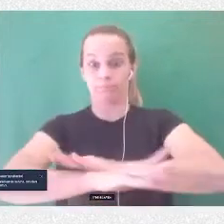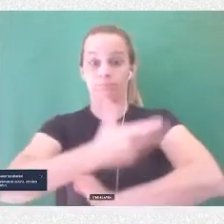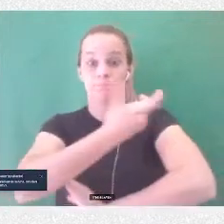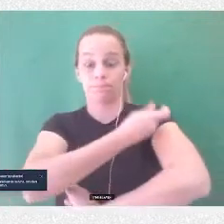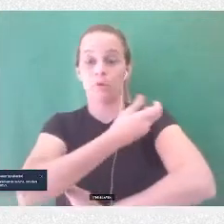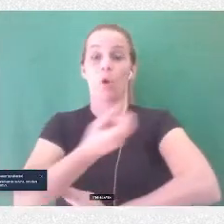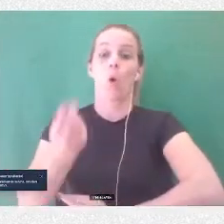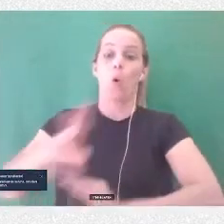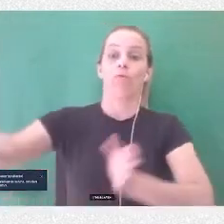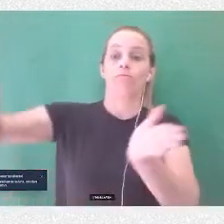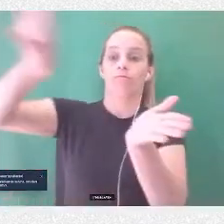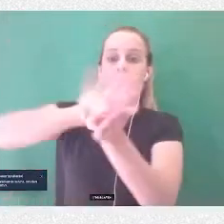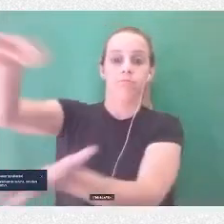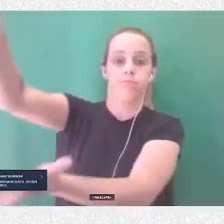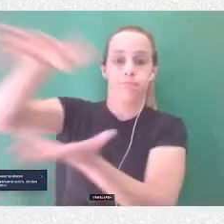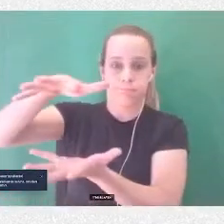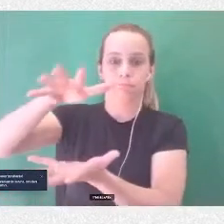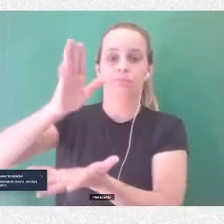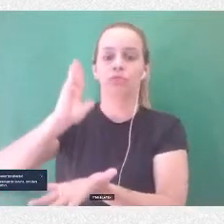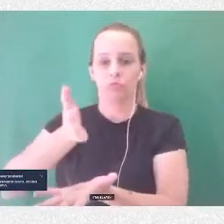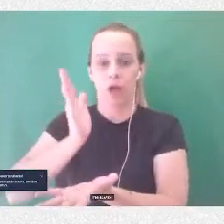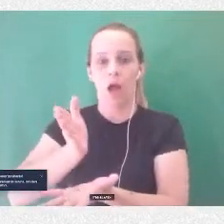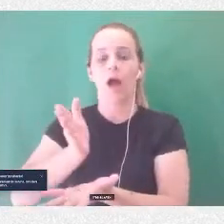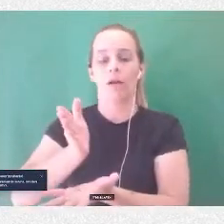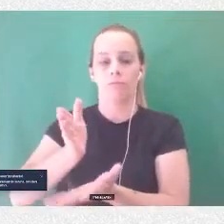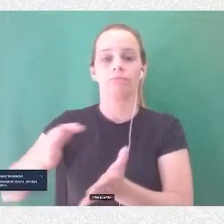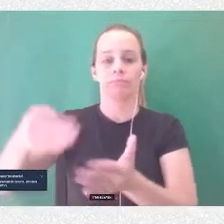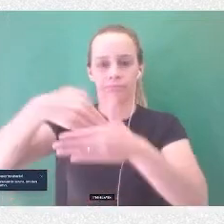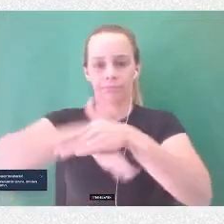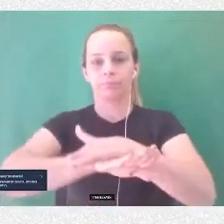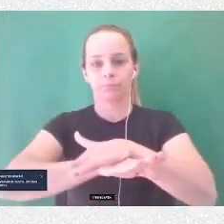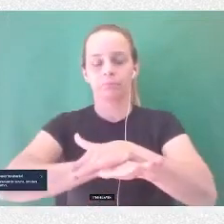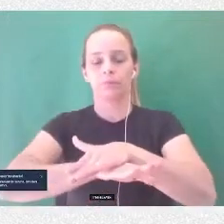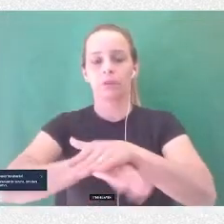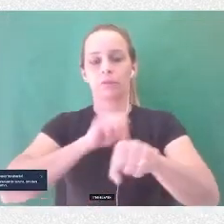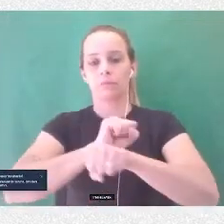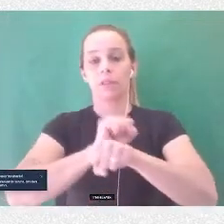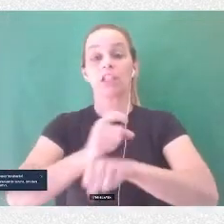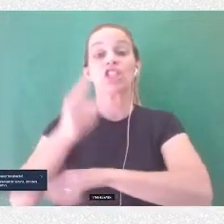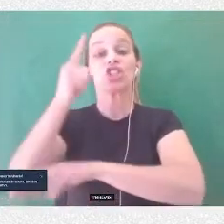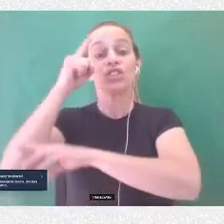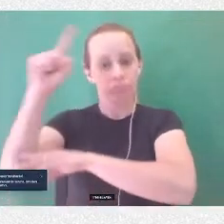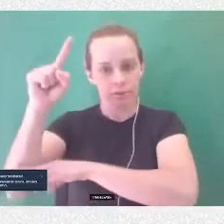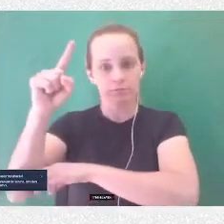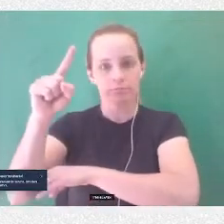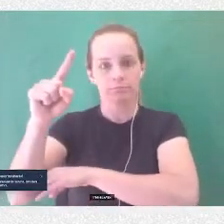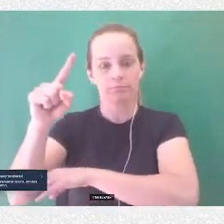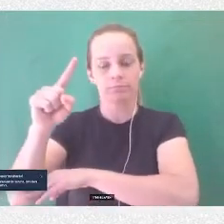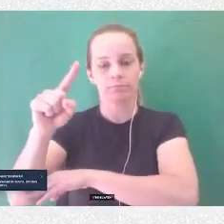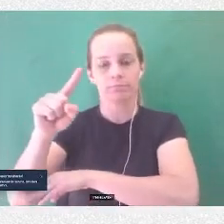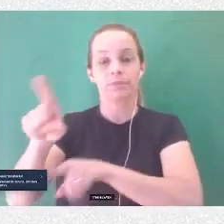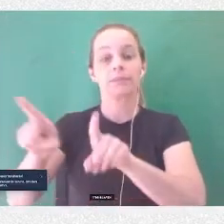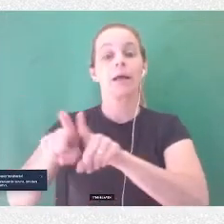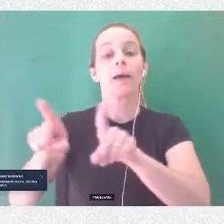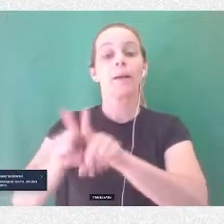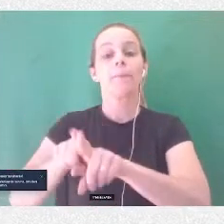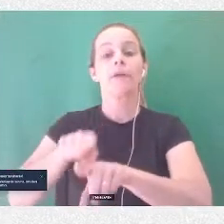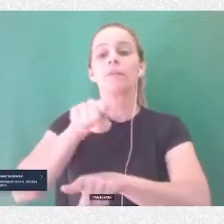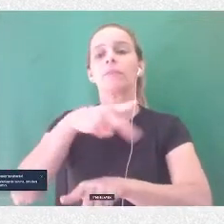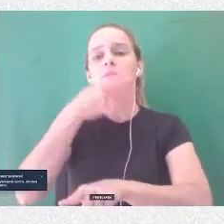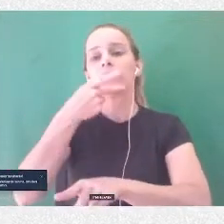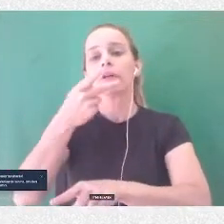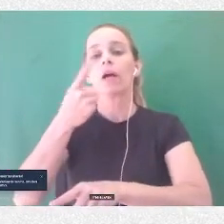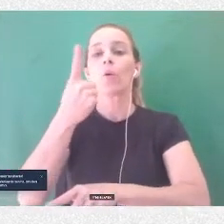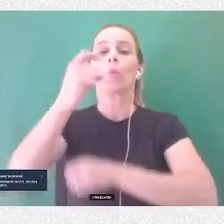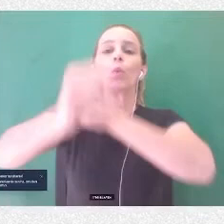receber ou já teve o recebimento, e com relação à data, com relação ao que é colocado aqui um ano, nós vamos